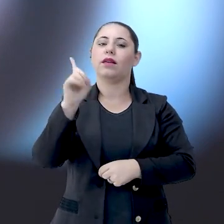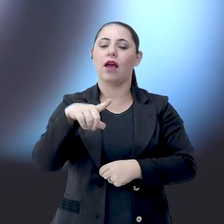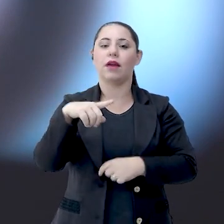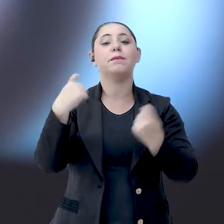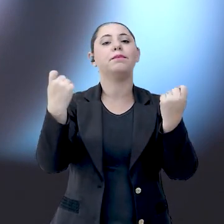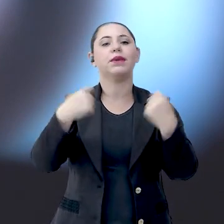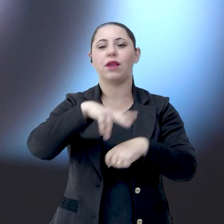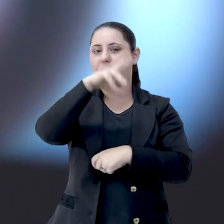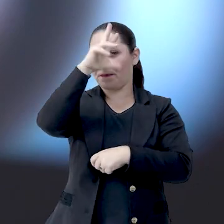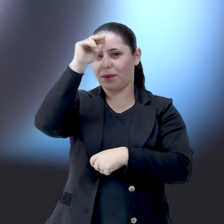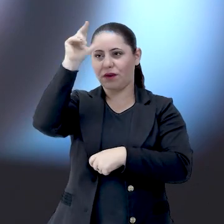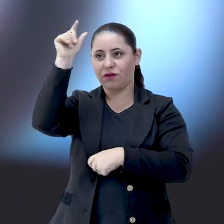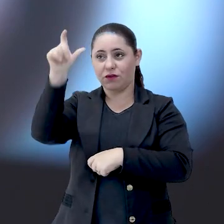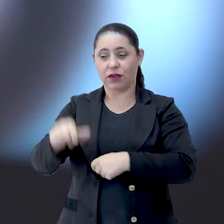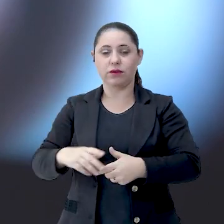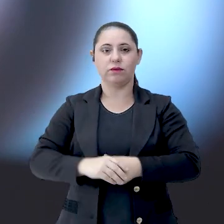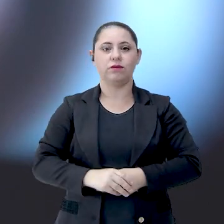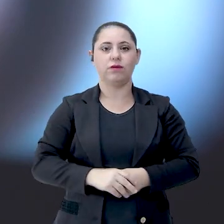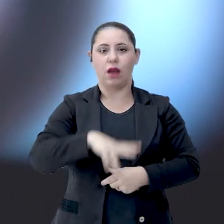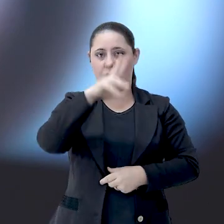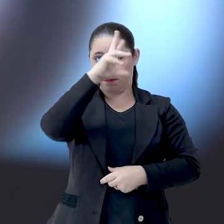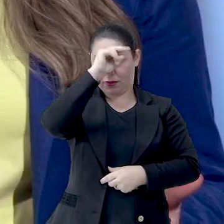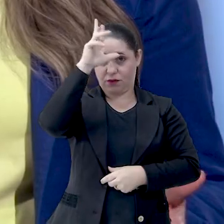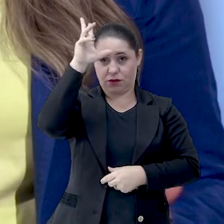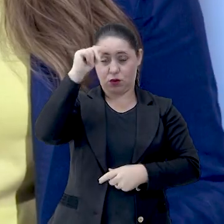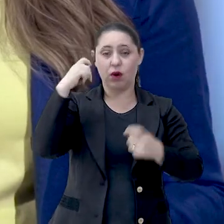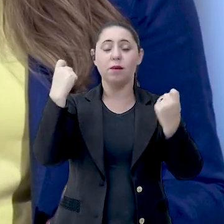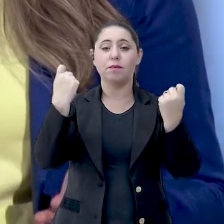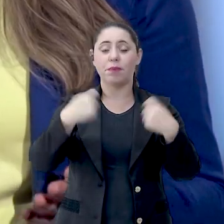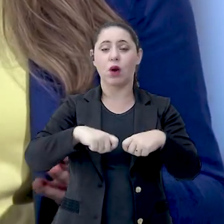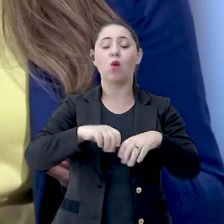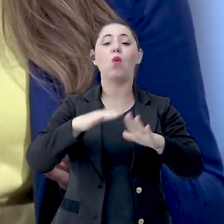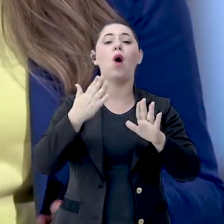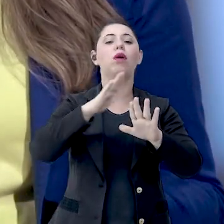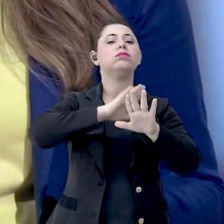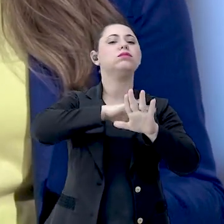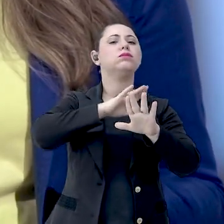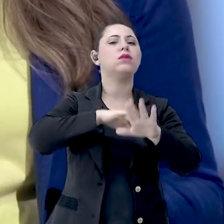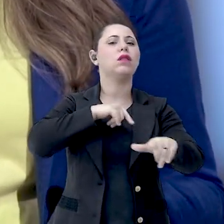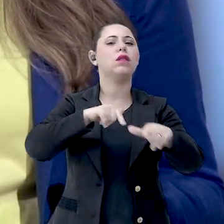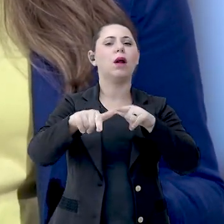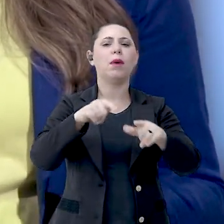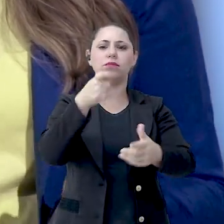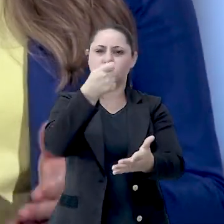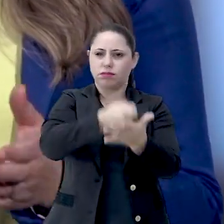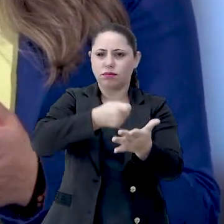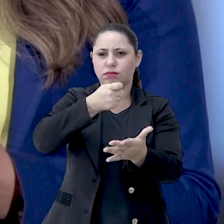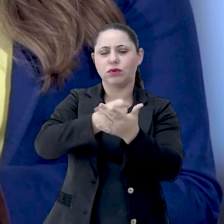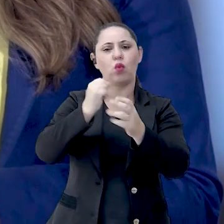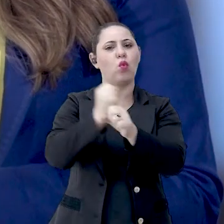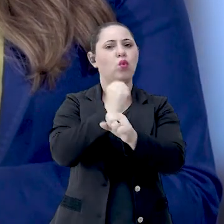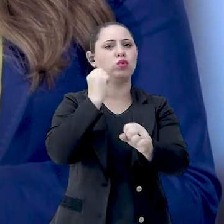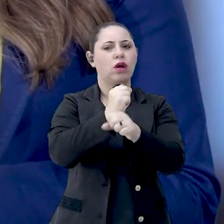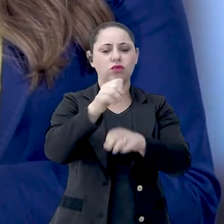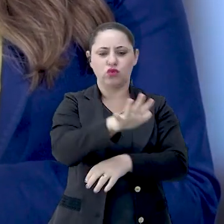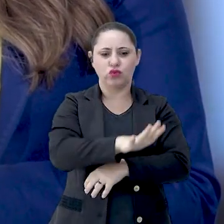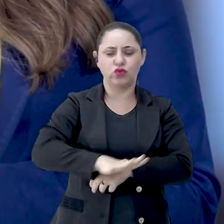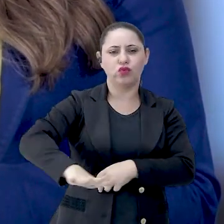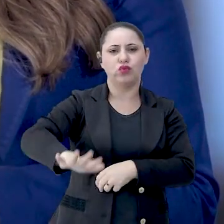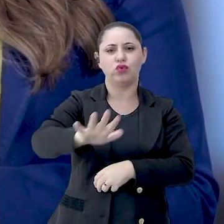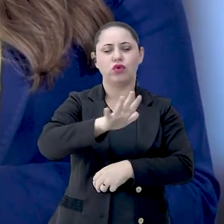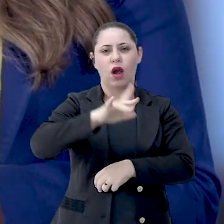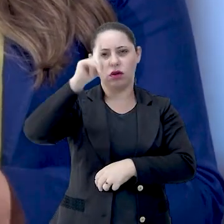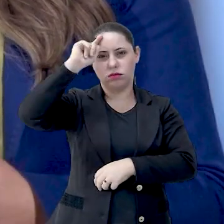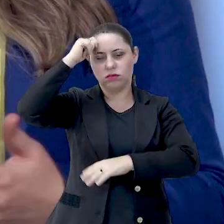aí é que entra o prefeito. A prefeitura tem como principais atribuições executar as obras